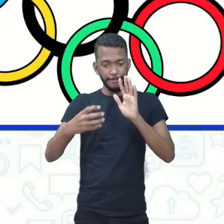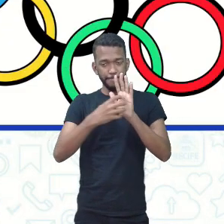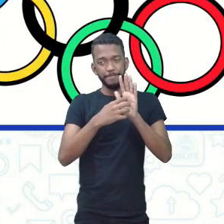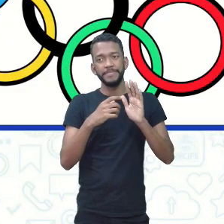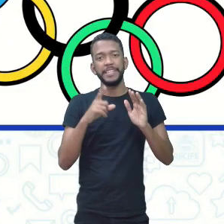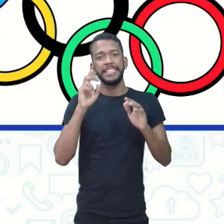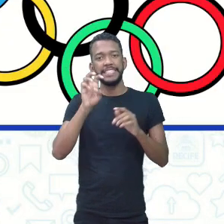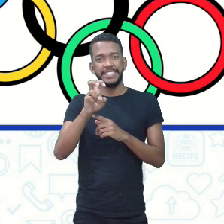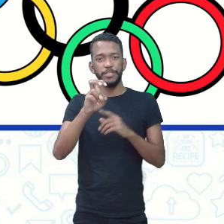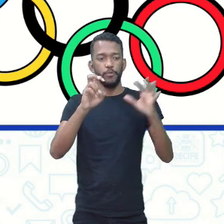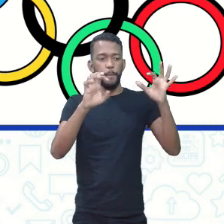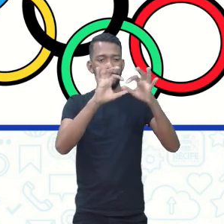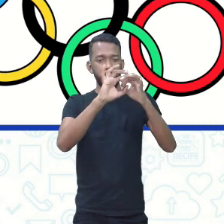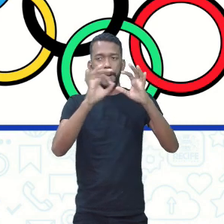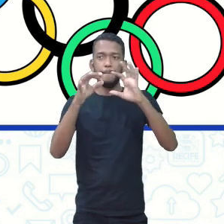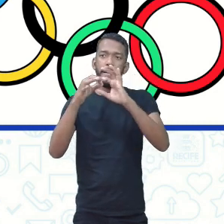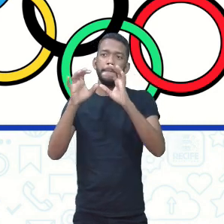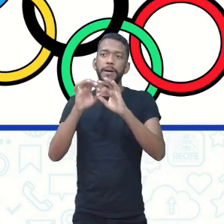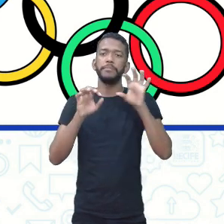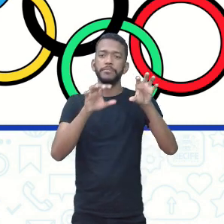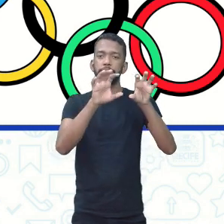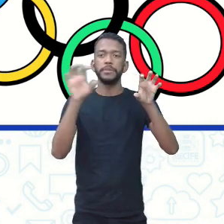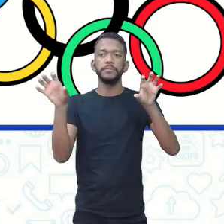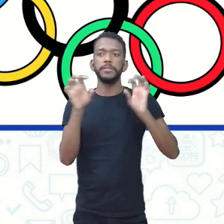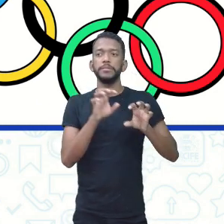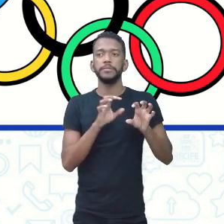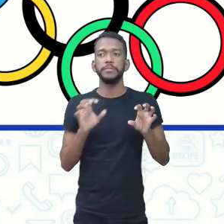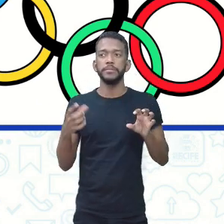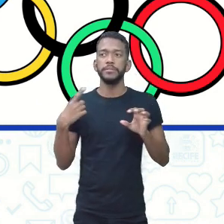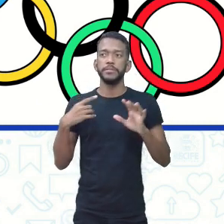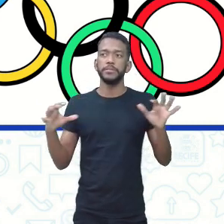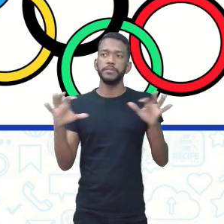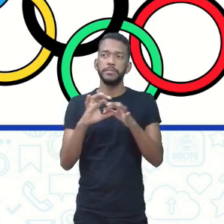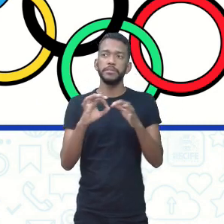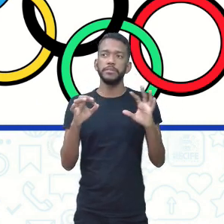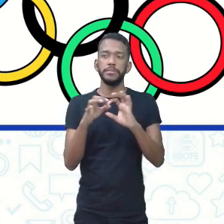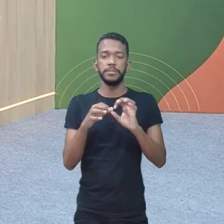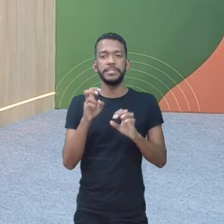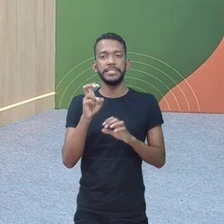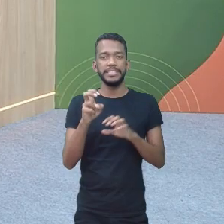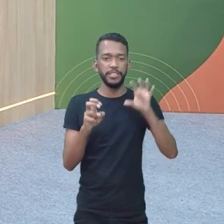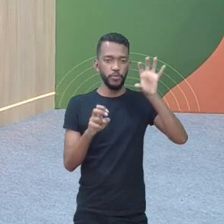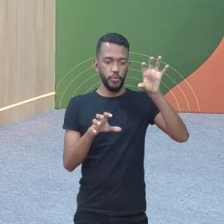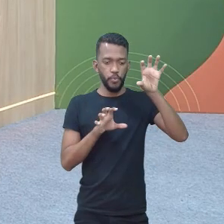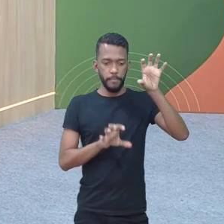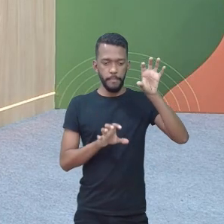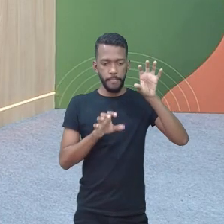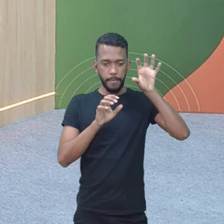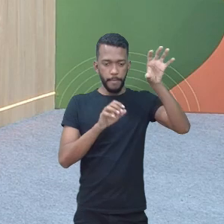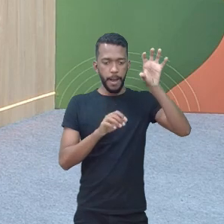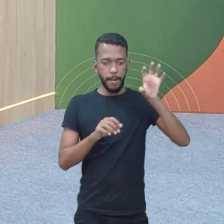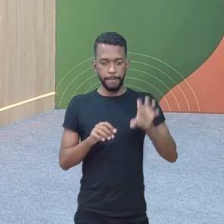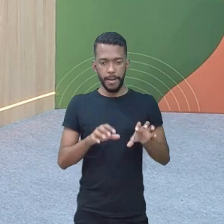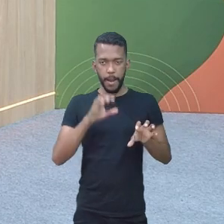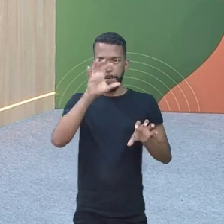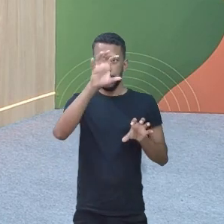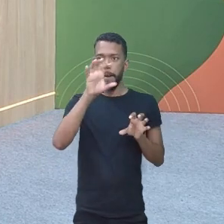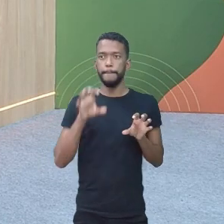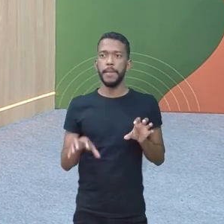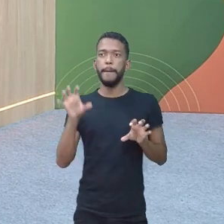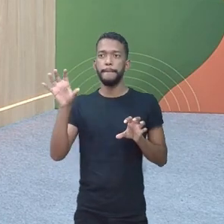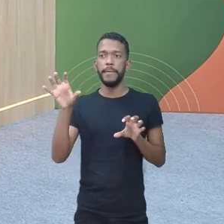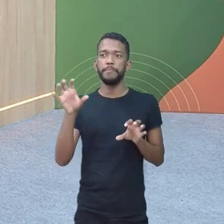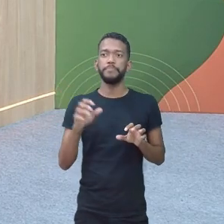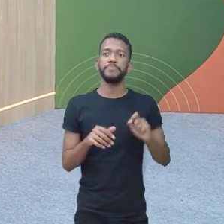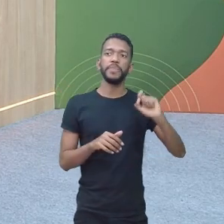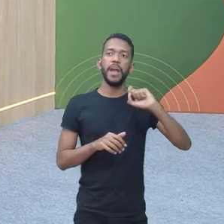5 arcos interligados. E esses arcos, eles querem dizer que é a união dos 5 continentes, né? O